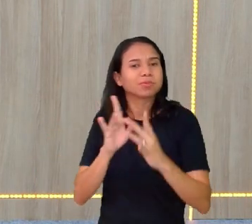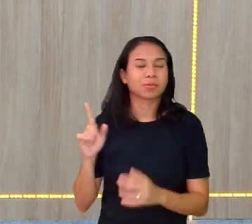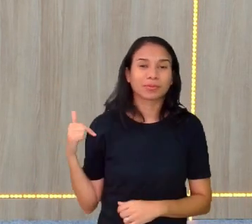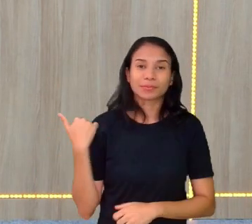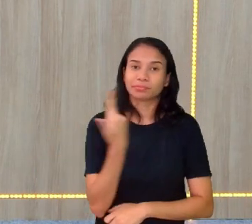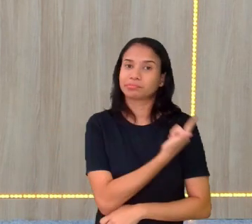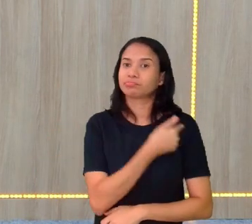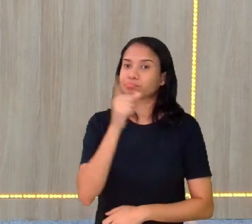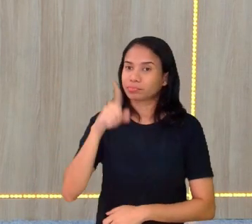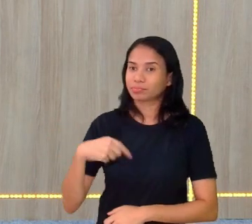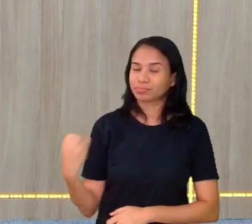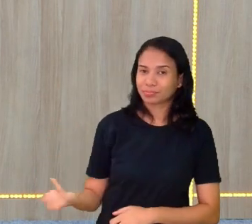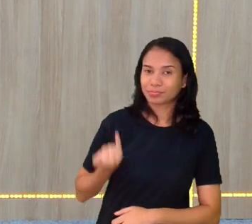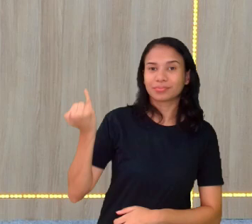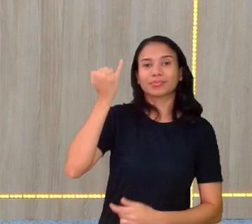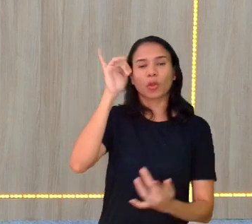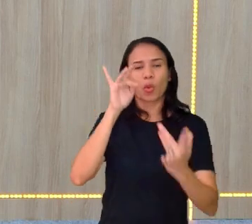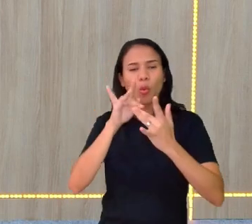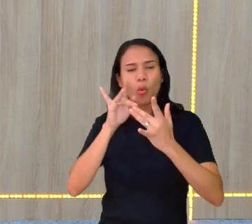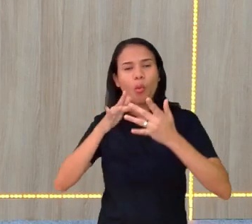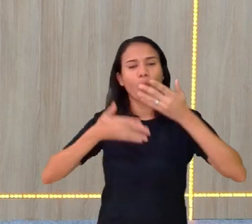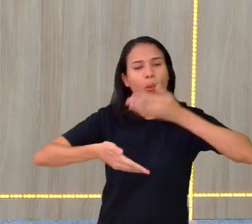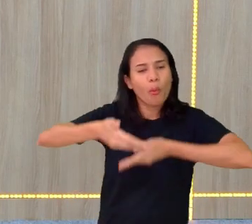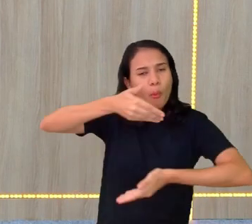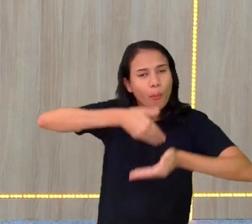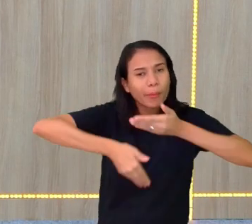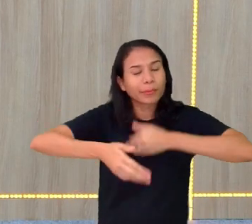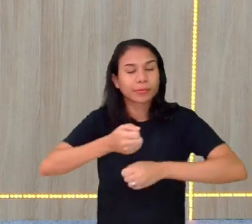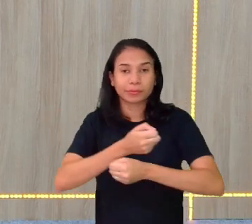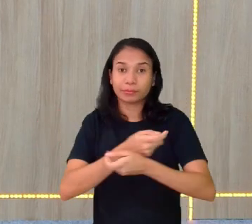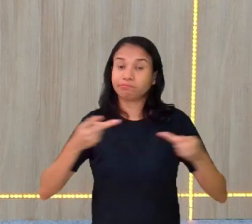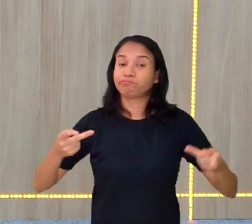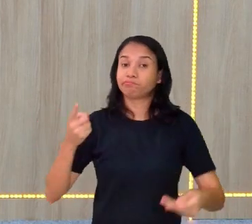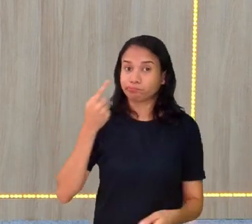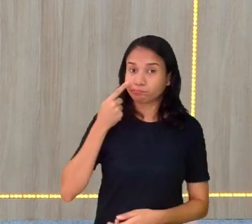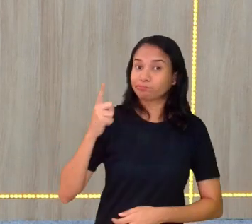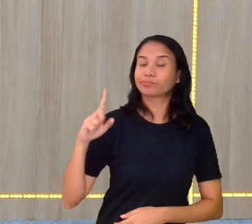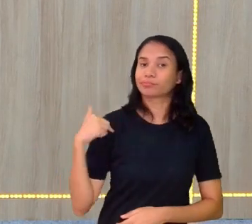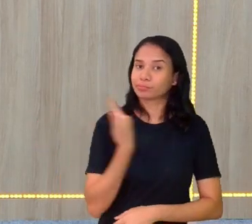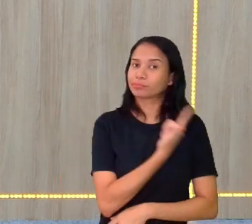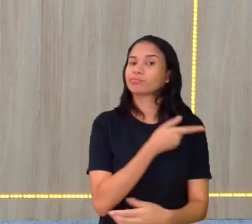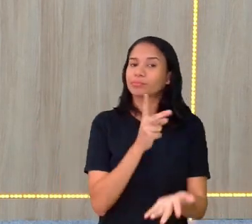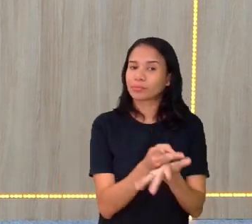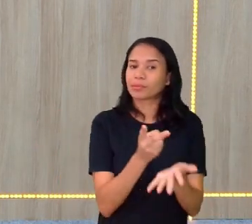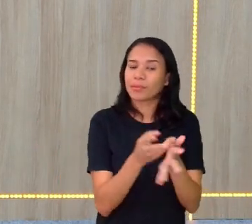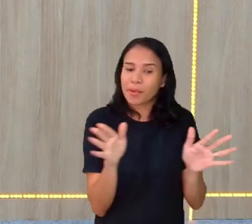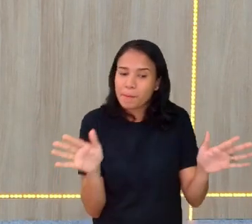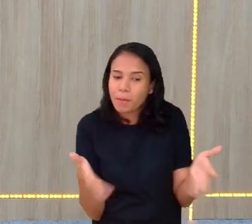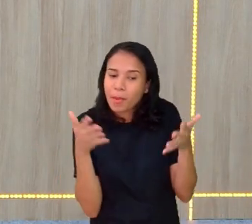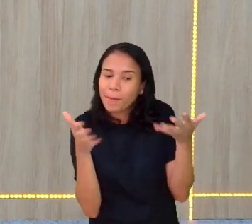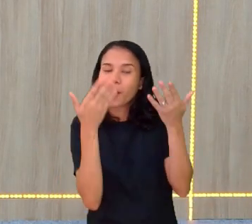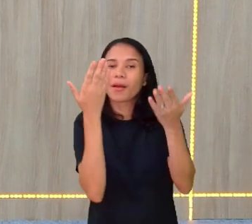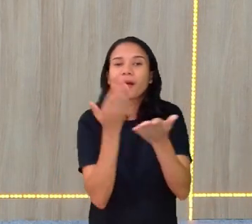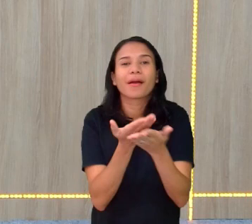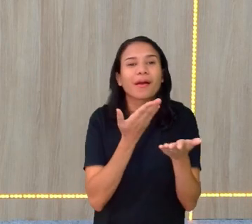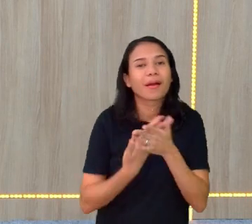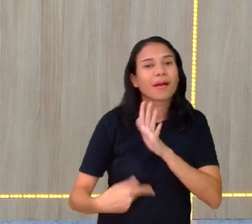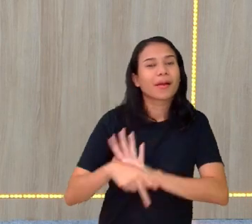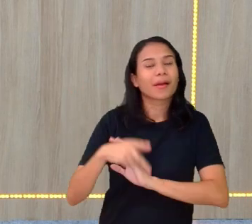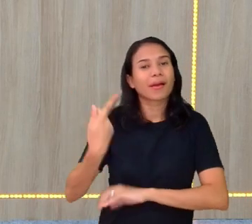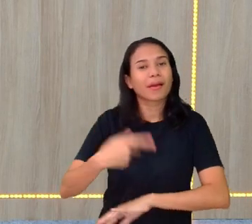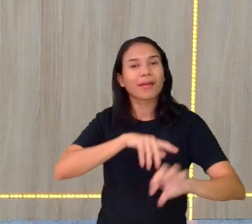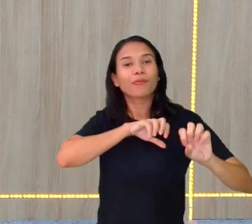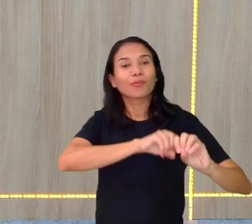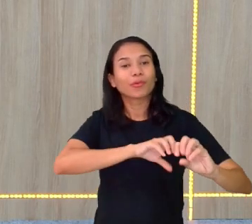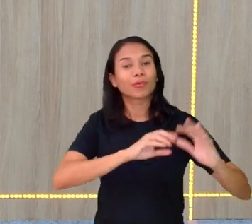né? É importante essa interação, essa participação de vocês. A gente sempre reforça isso aqui nas nossas aulas do Educa